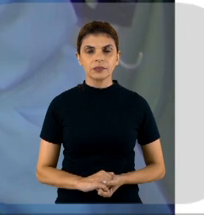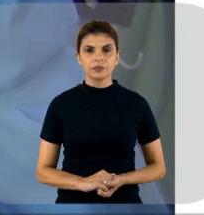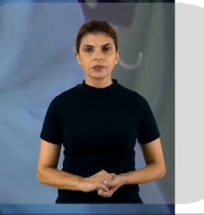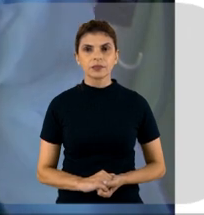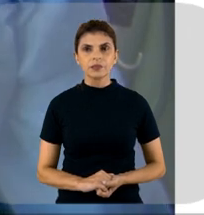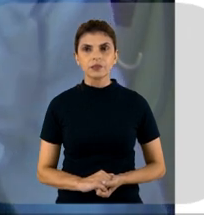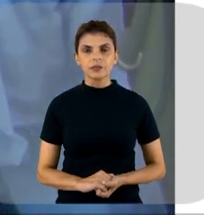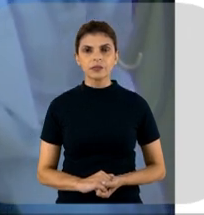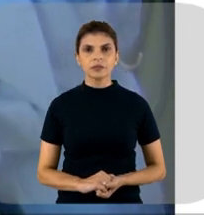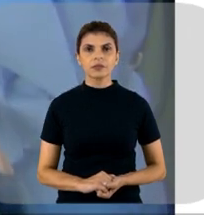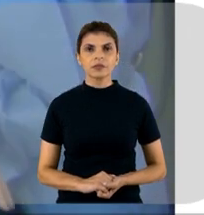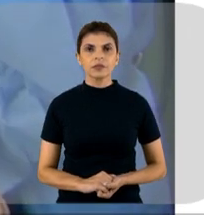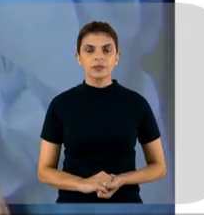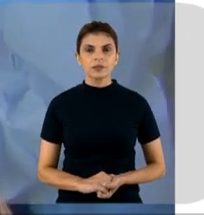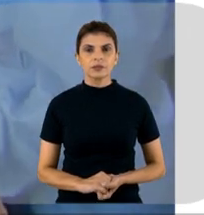3.